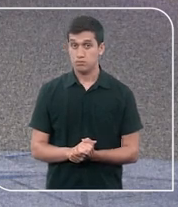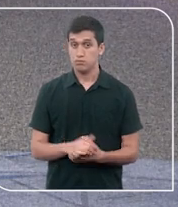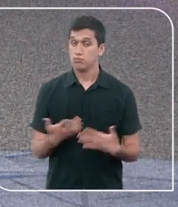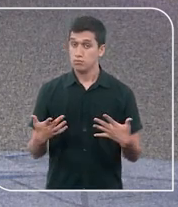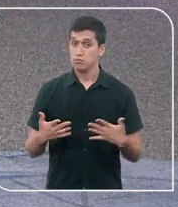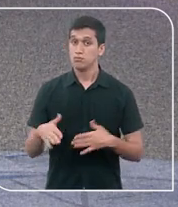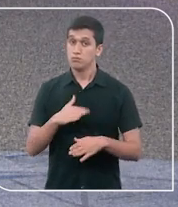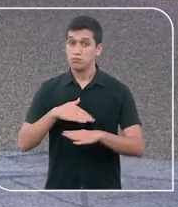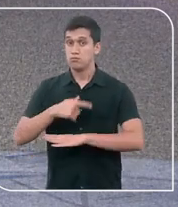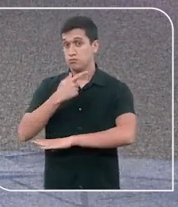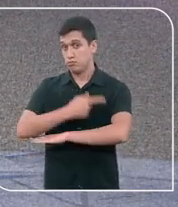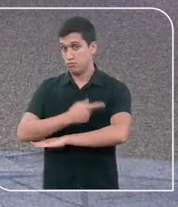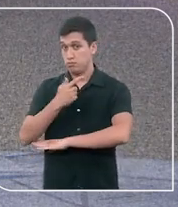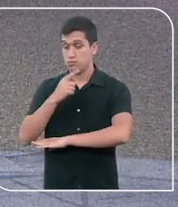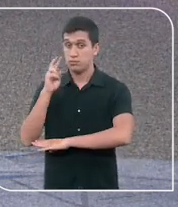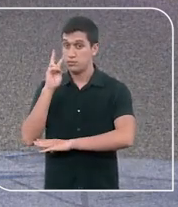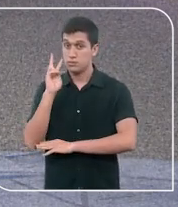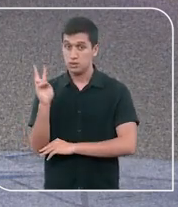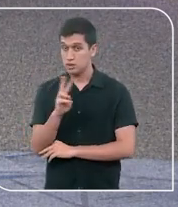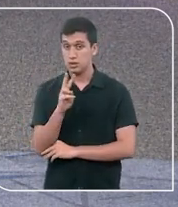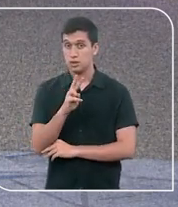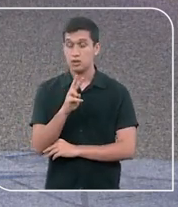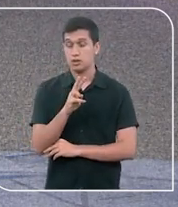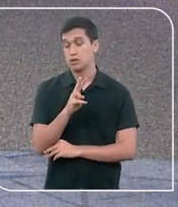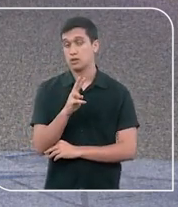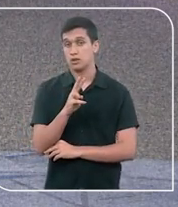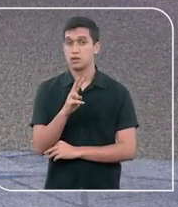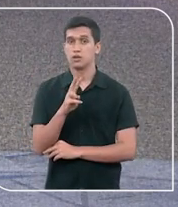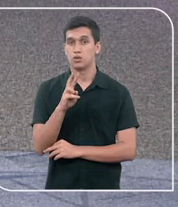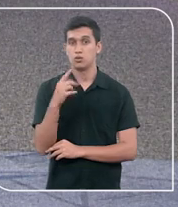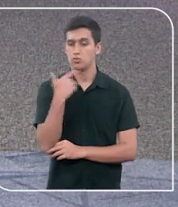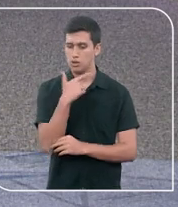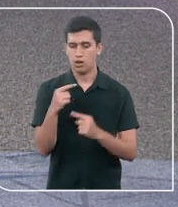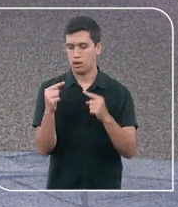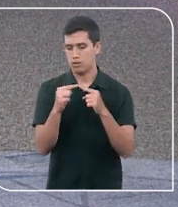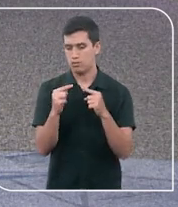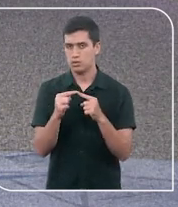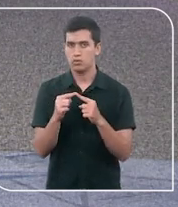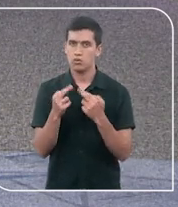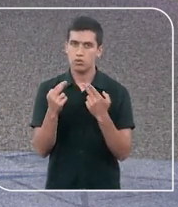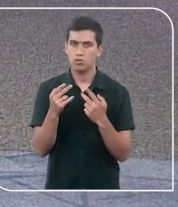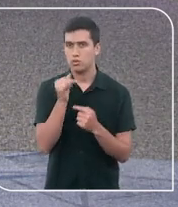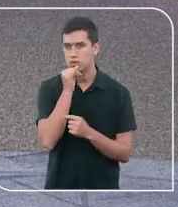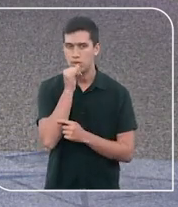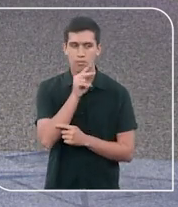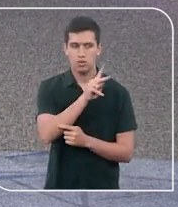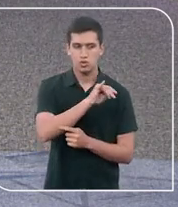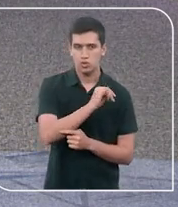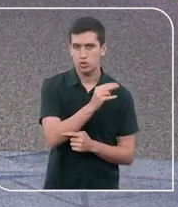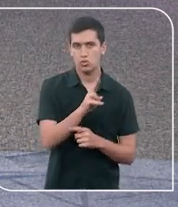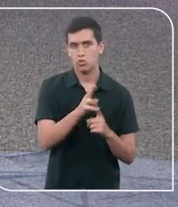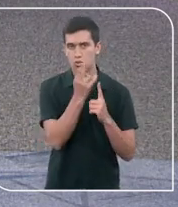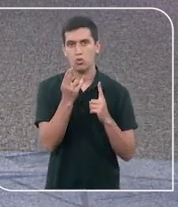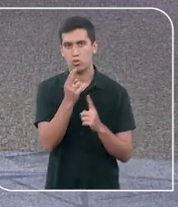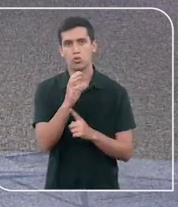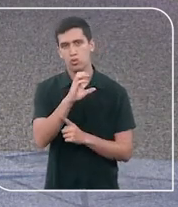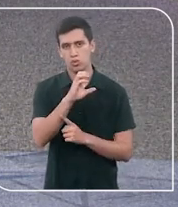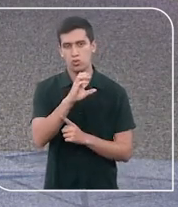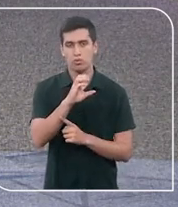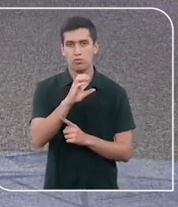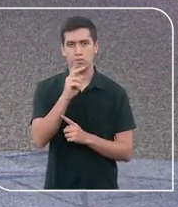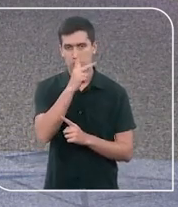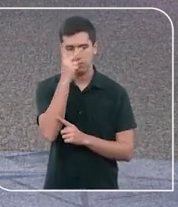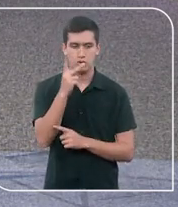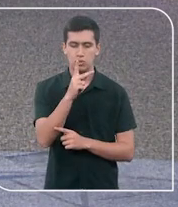eles são entes despersonalizados, isso é, não se encaixam nem como pessoa jurídica, nem tampouco como pessoa natural, embora